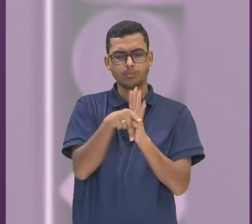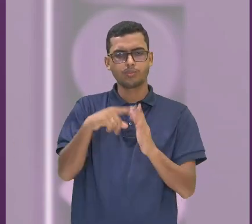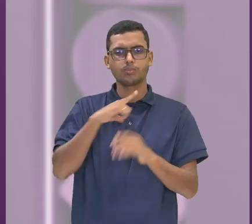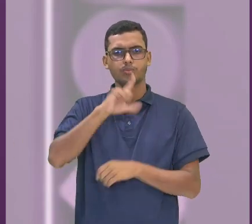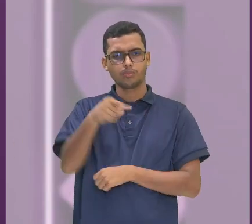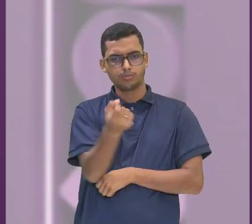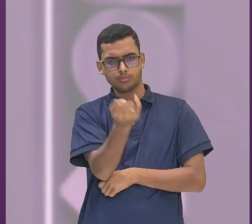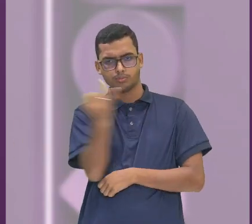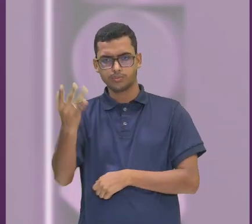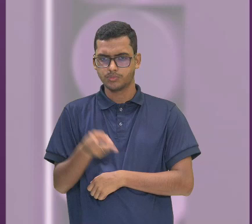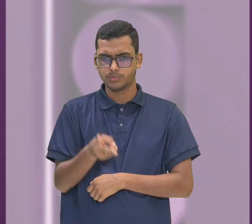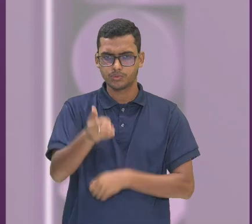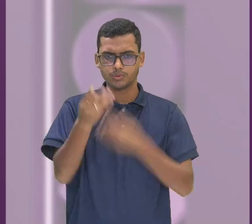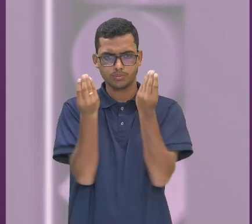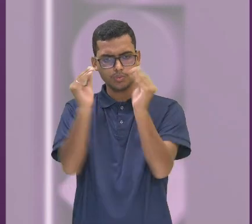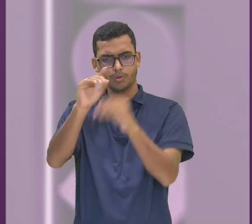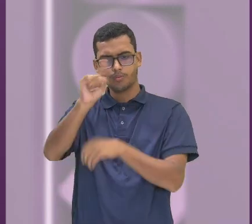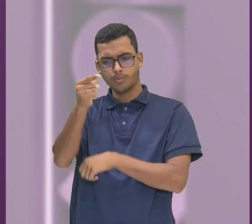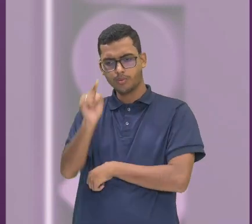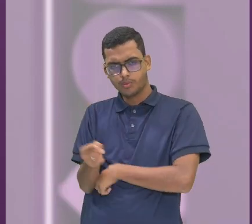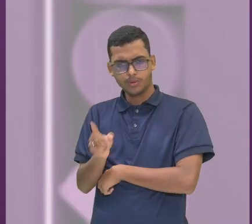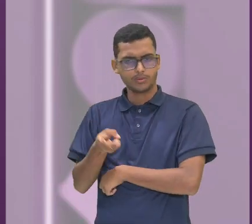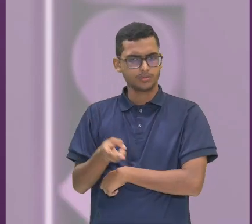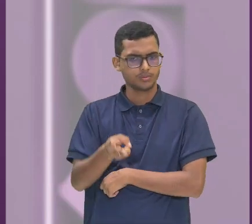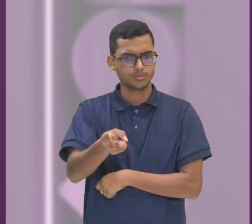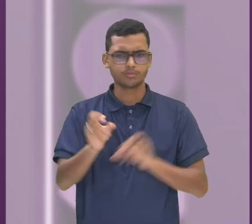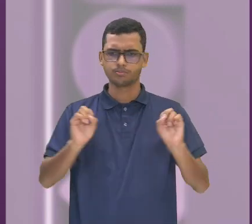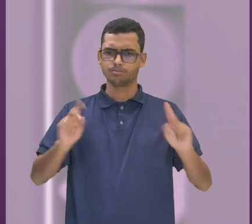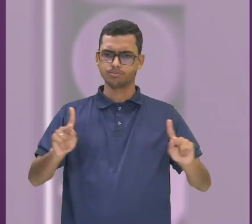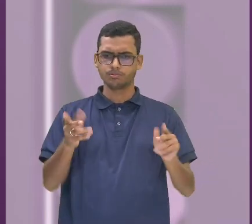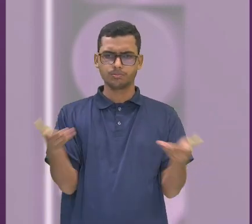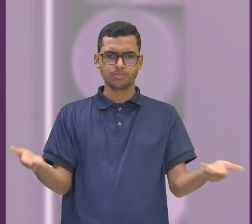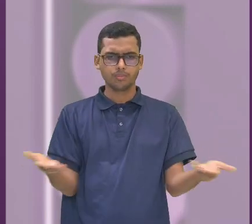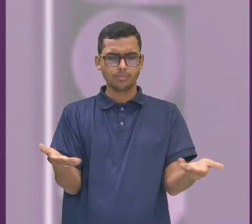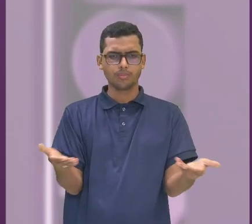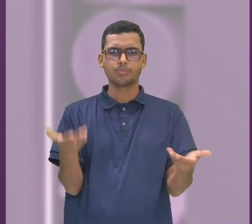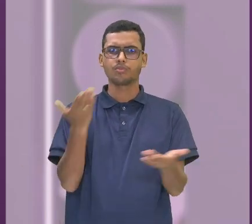Beleza? Sempre colocar a vírgula embaixo da vírgula. Ok?